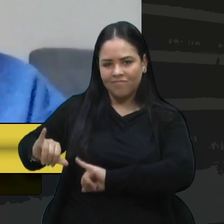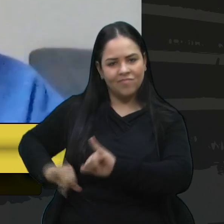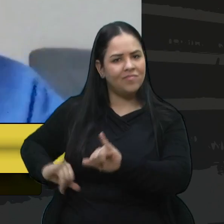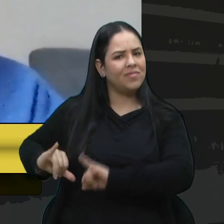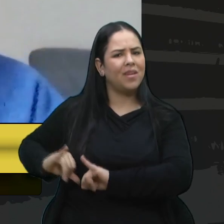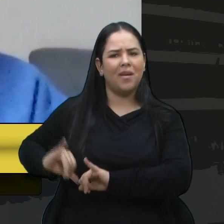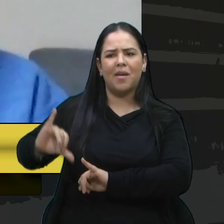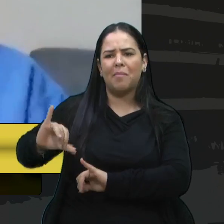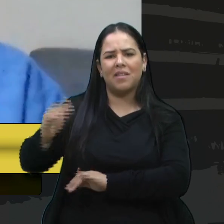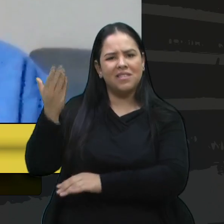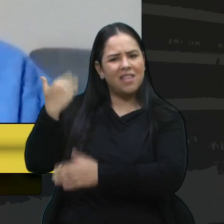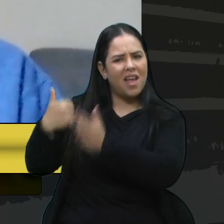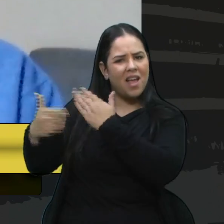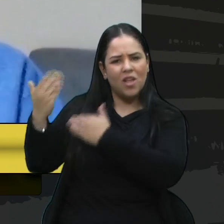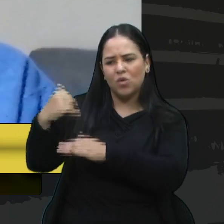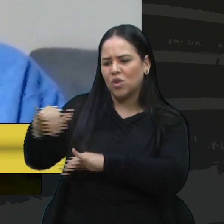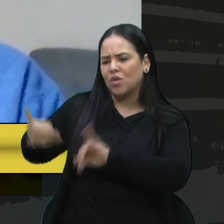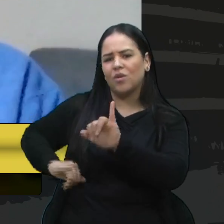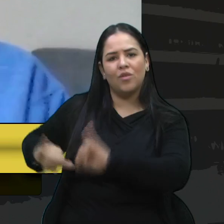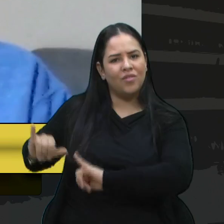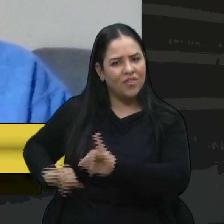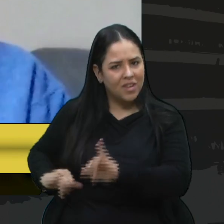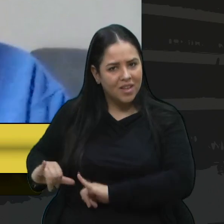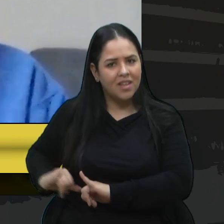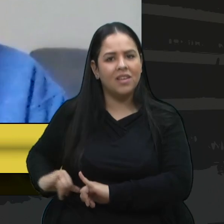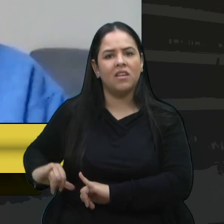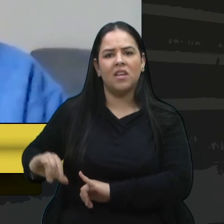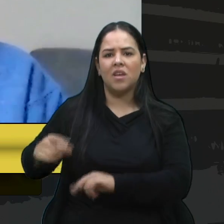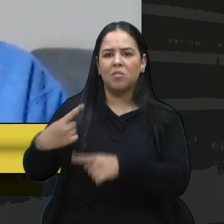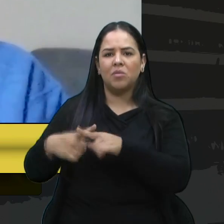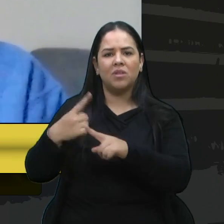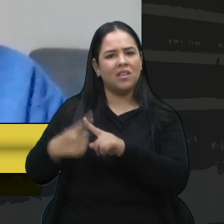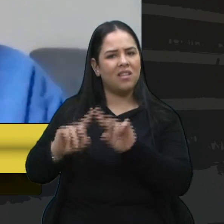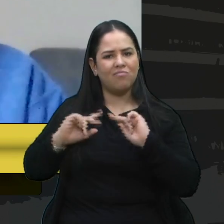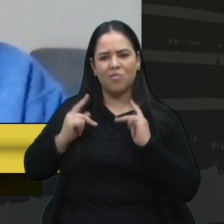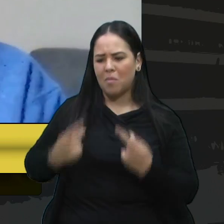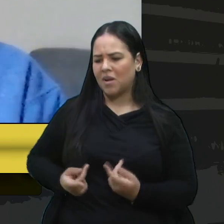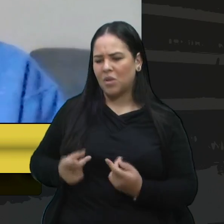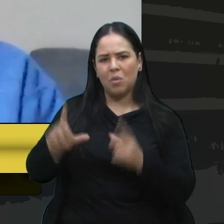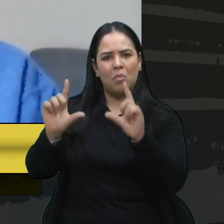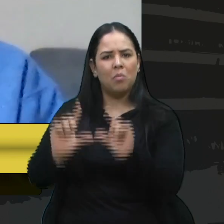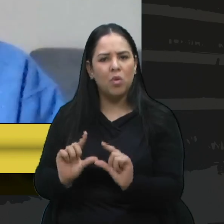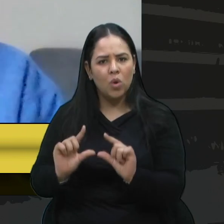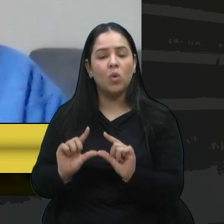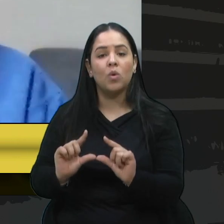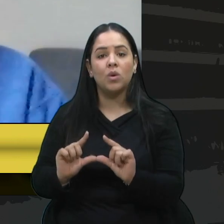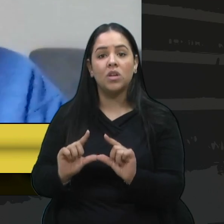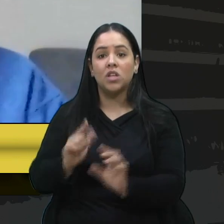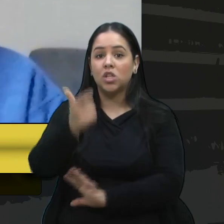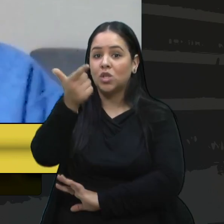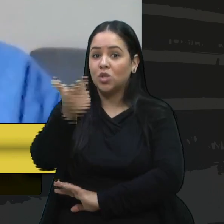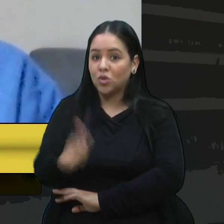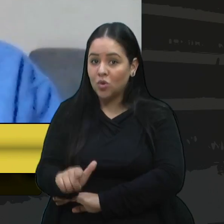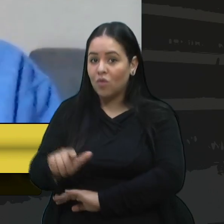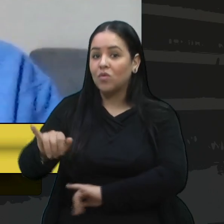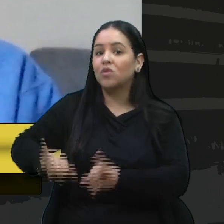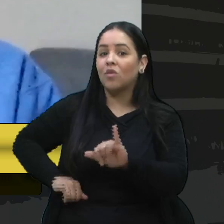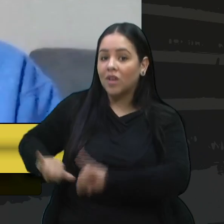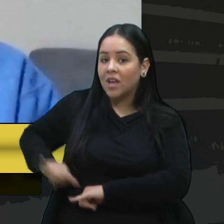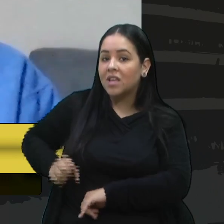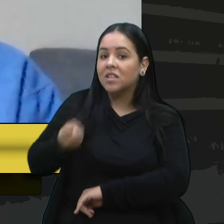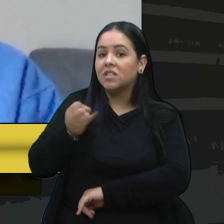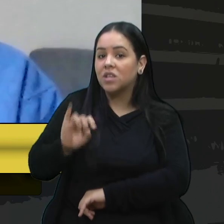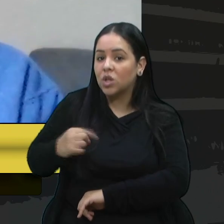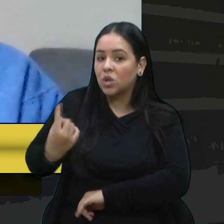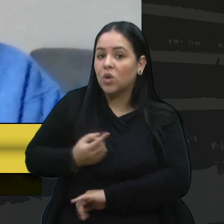muito mais, sofreu com a desumanidade, com a barbárie, e que voltará a sofrer se nós continuarmos